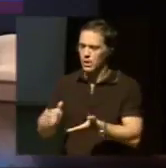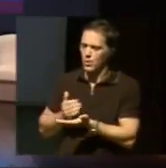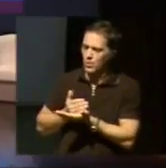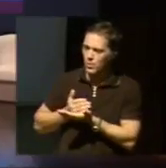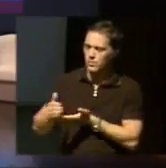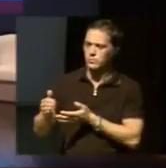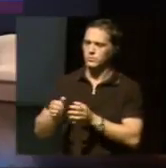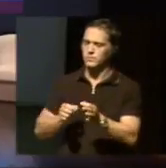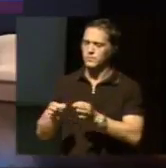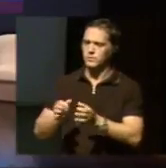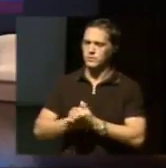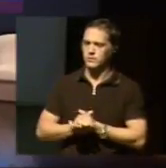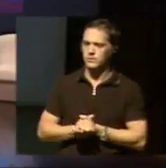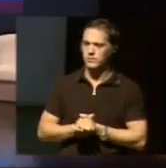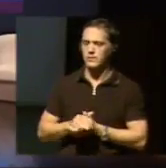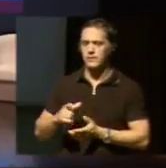die